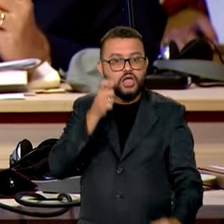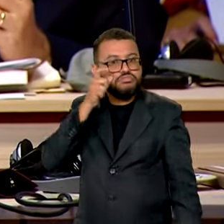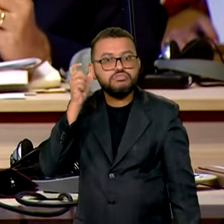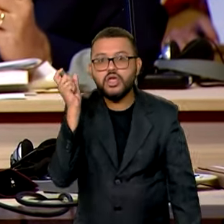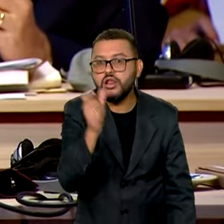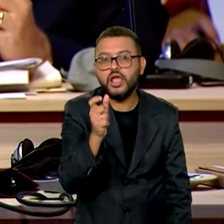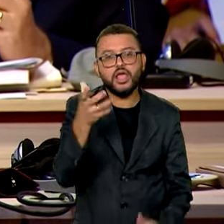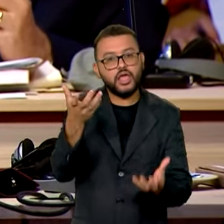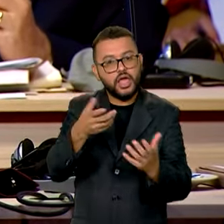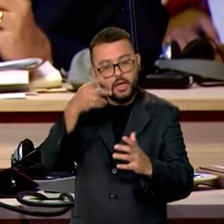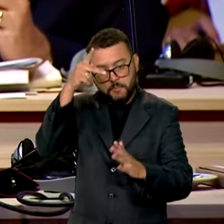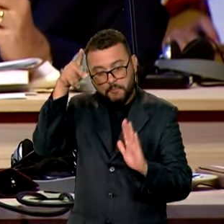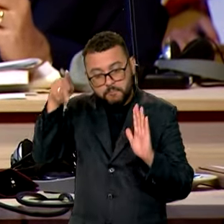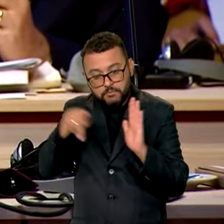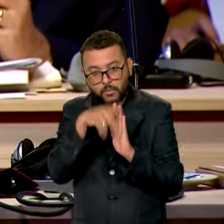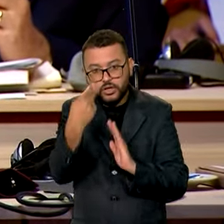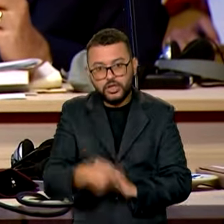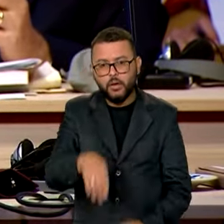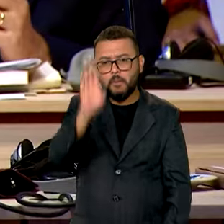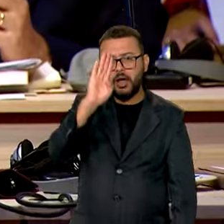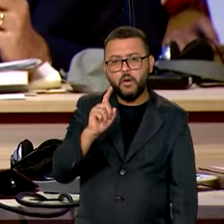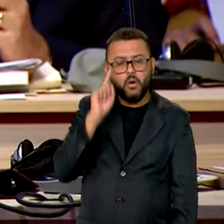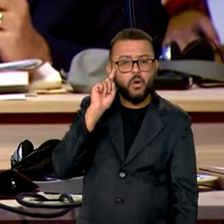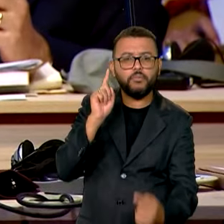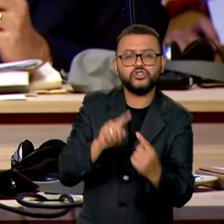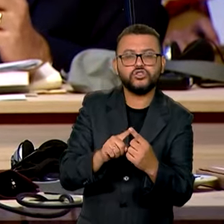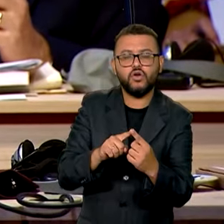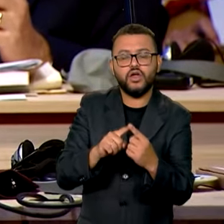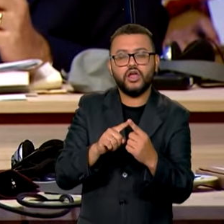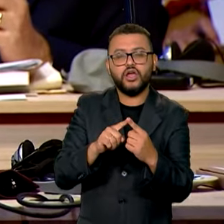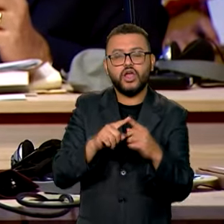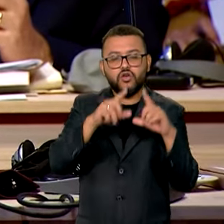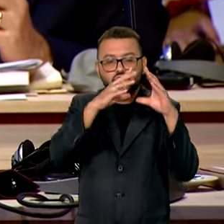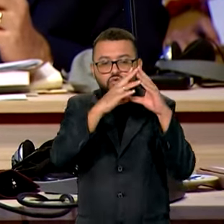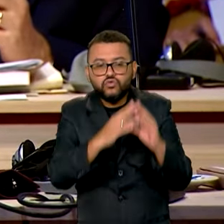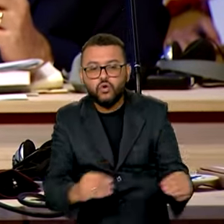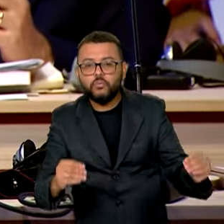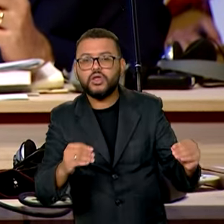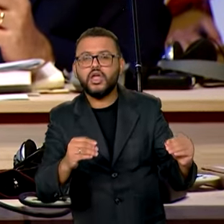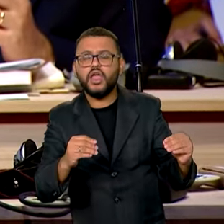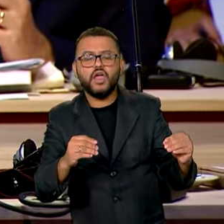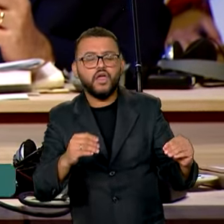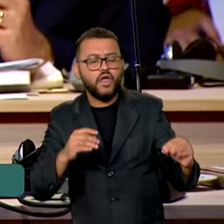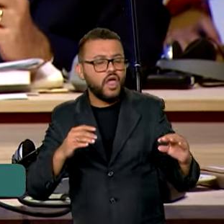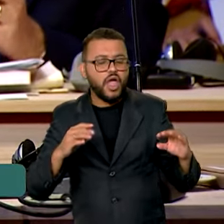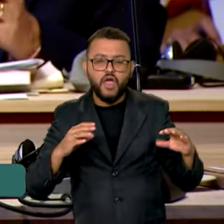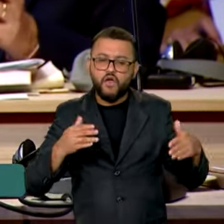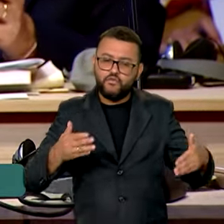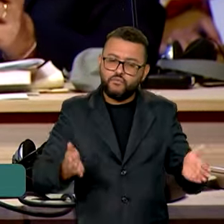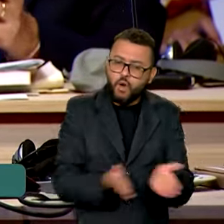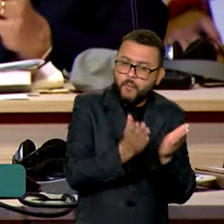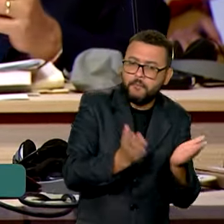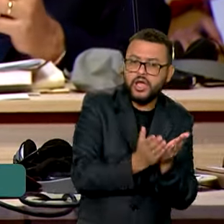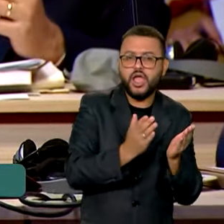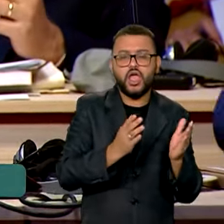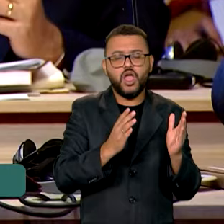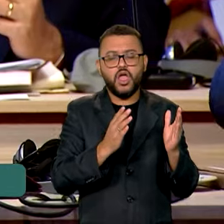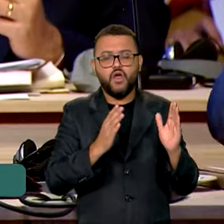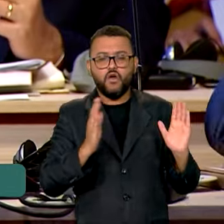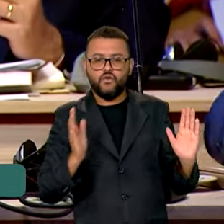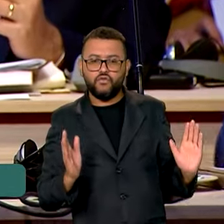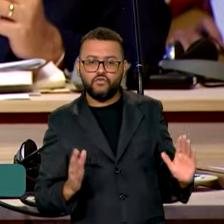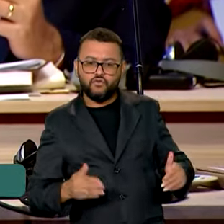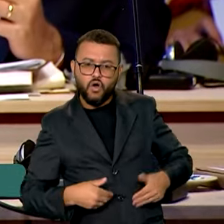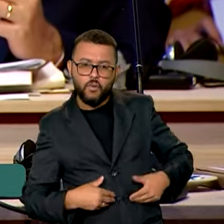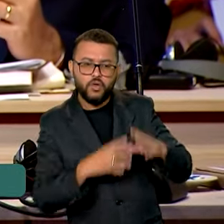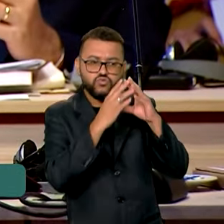o compromisso brasileiro com o objetivo de erradicar, de uma vez por todas, a fome e a pobreza. No entanto, a